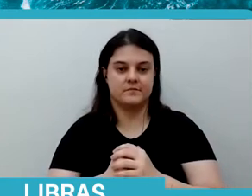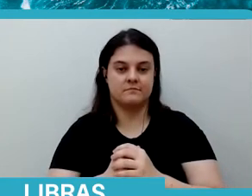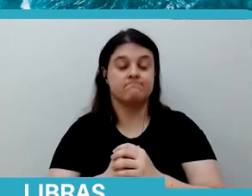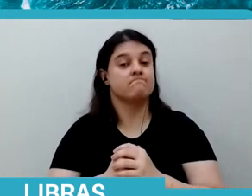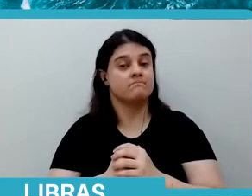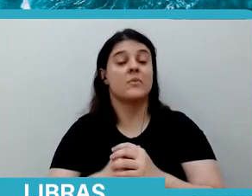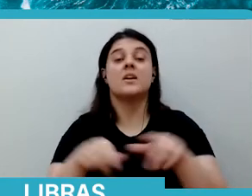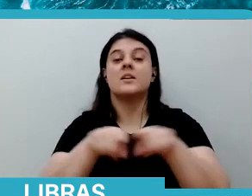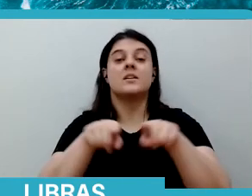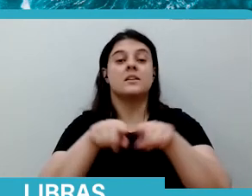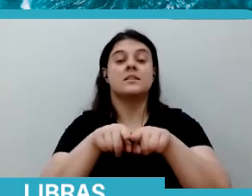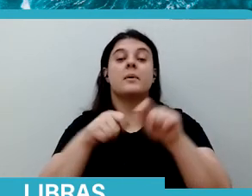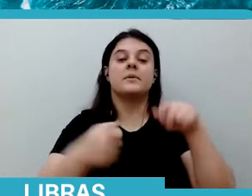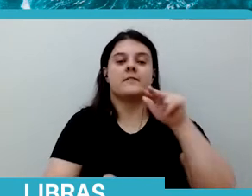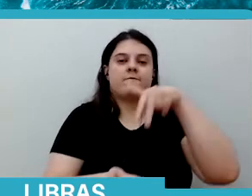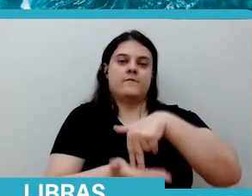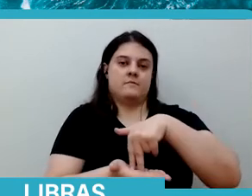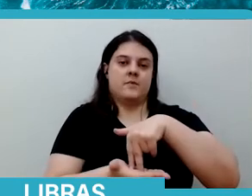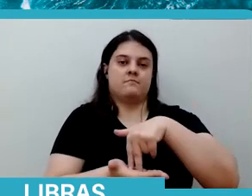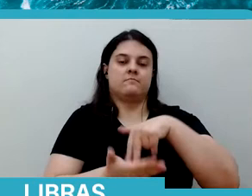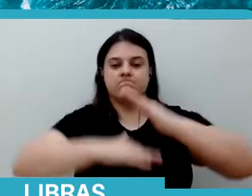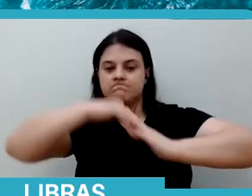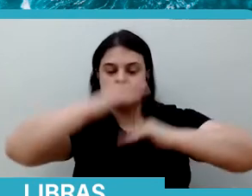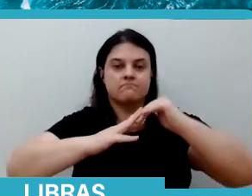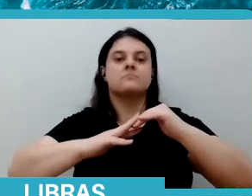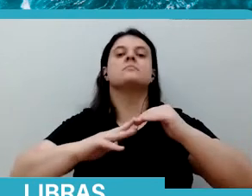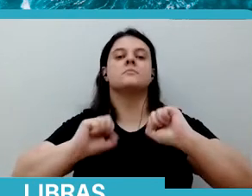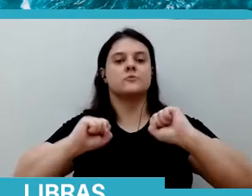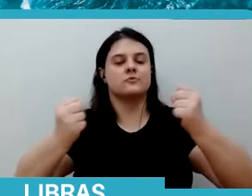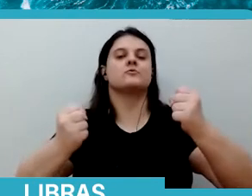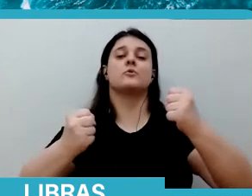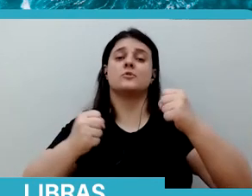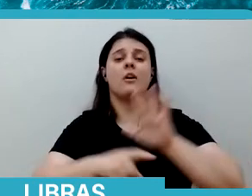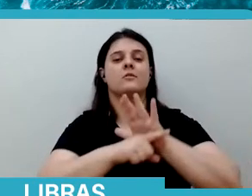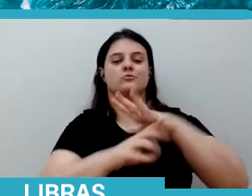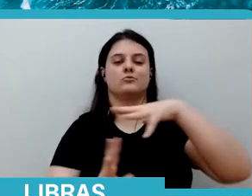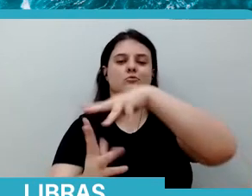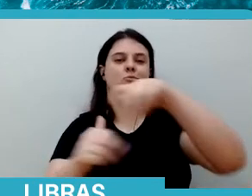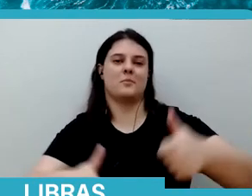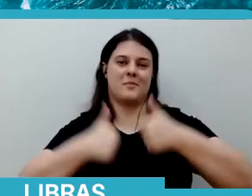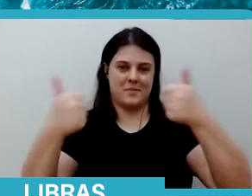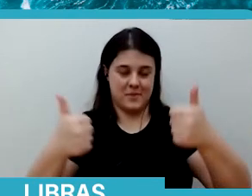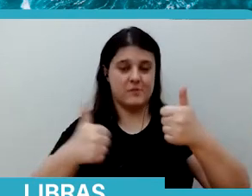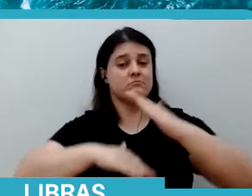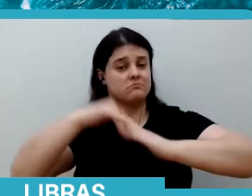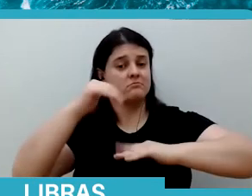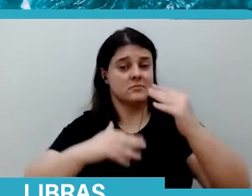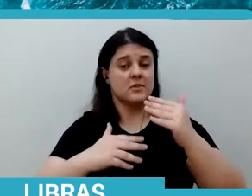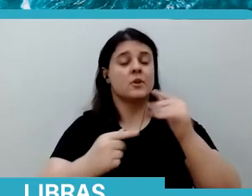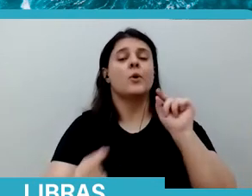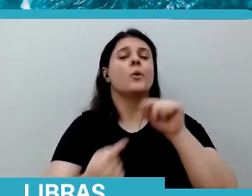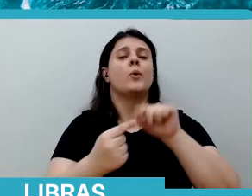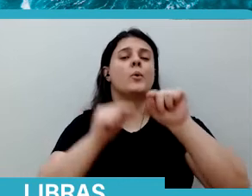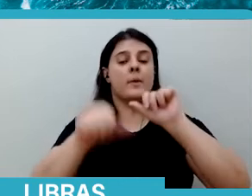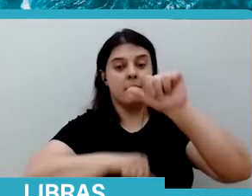bom e com o pé no chão e mão na massa a melhor forma de fazer um mundo melhor é assim mesmo fazendo aquele Impacto positivo